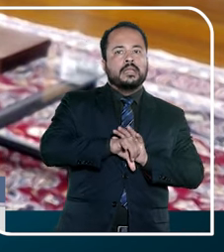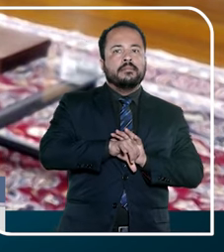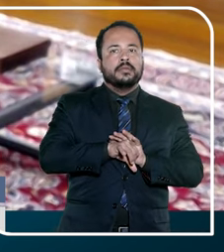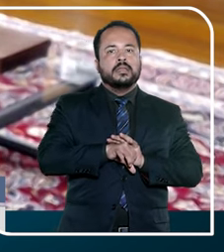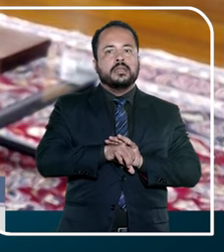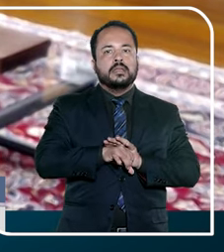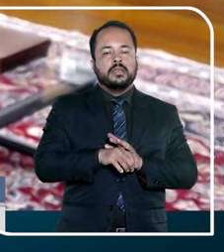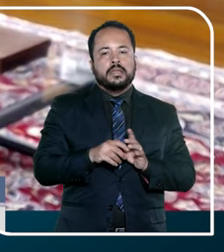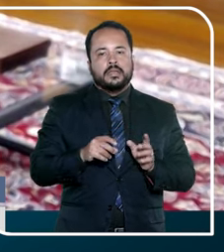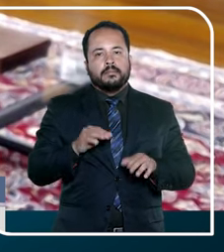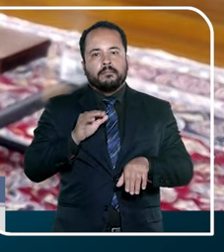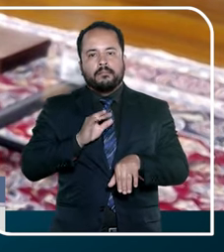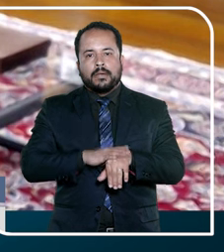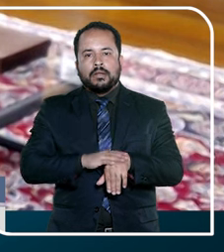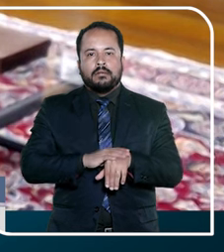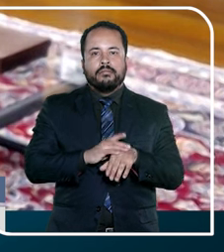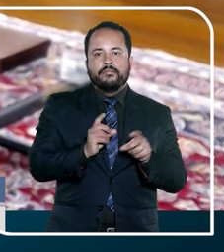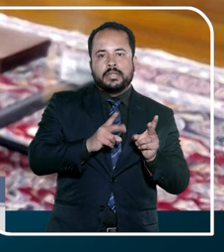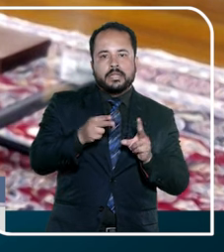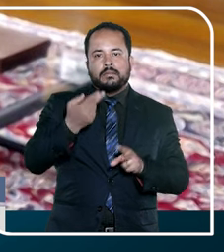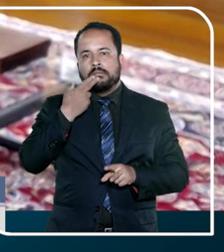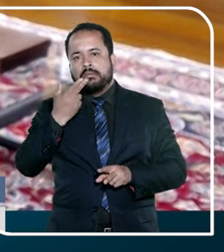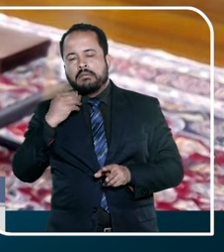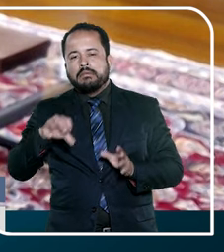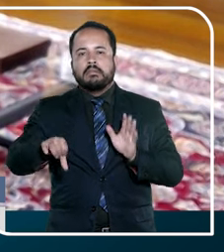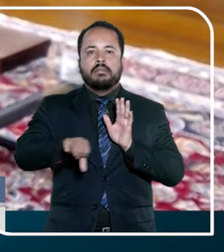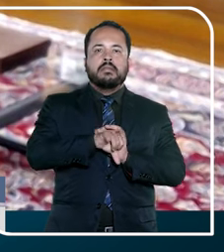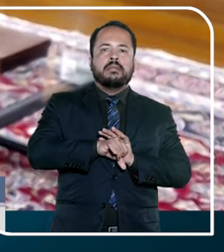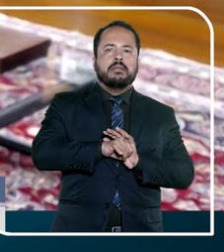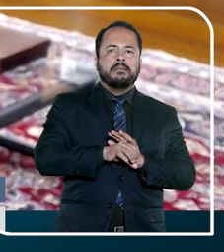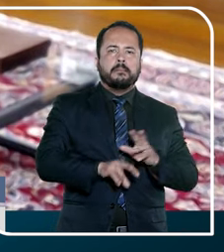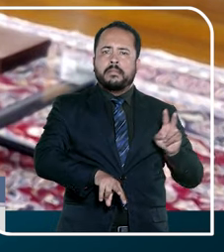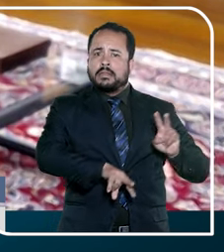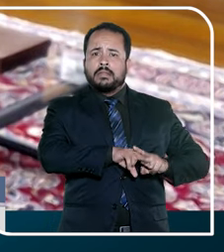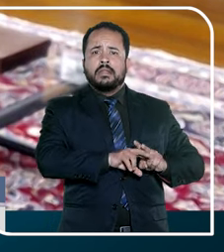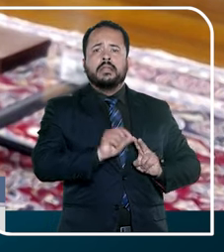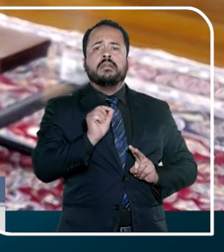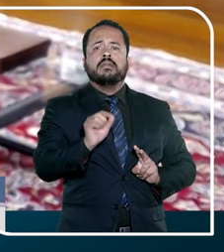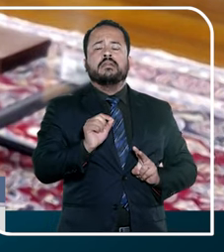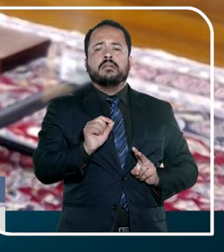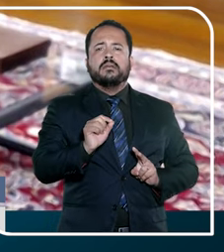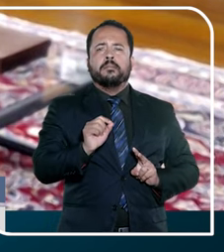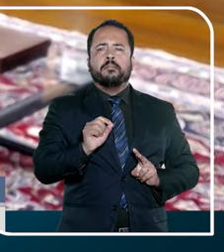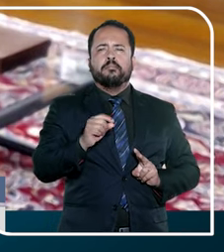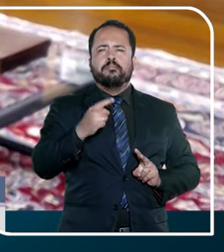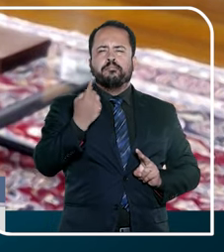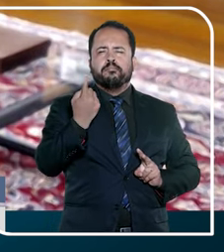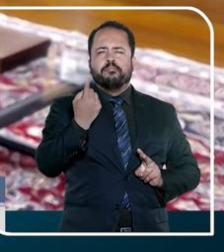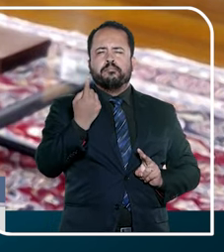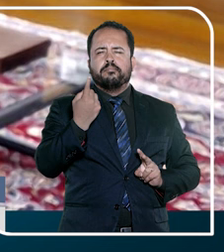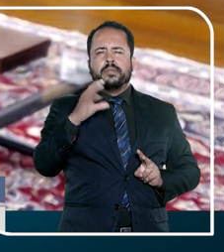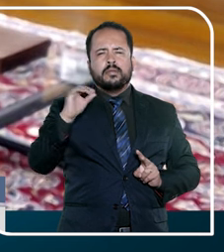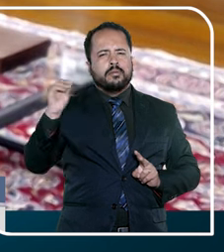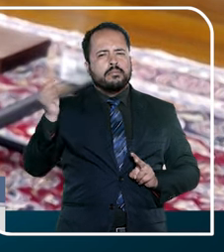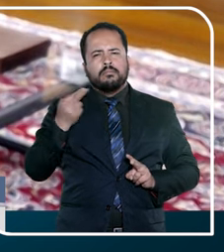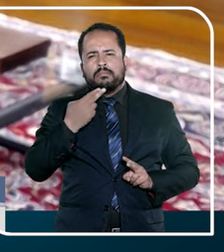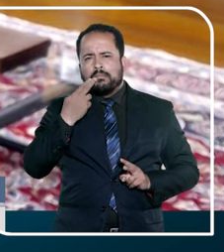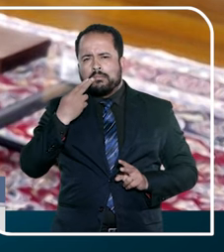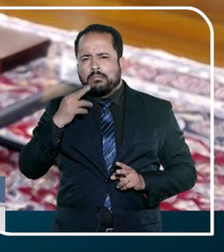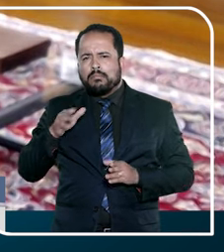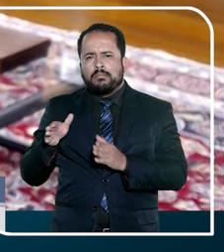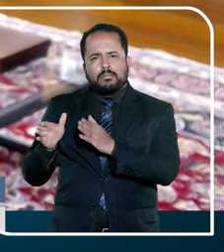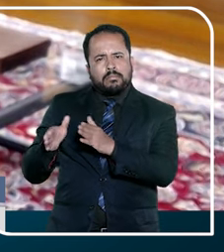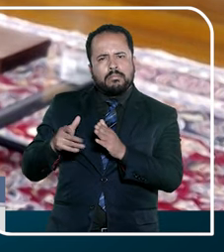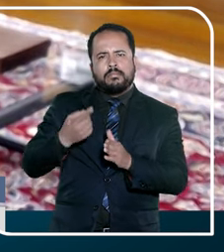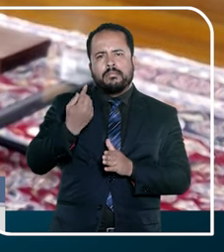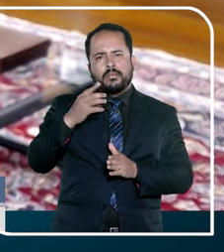cigarros quando a quantidade apreendida não ultrapassar 1000 maços seja pela diminuta